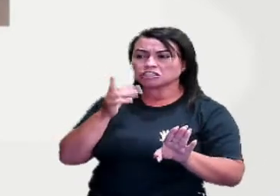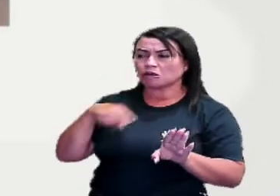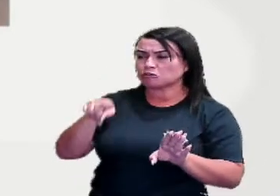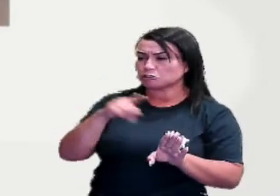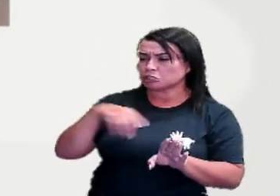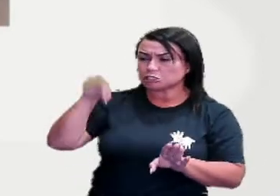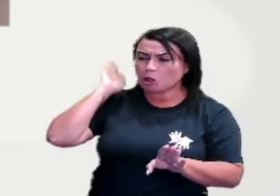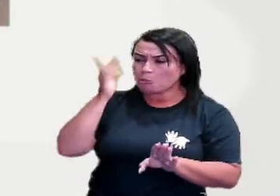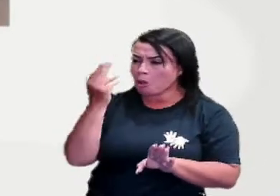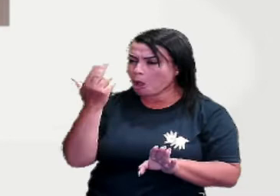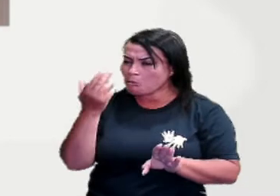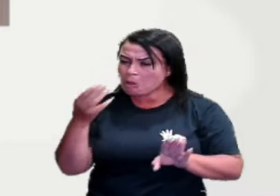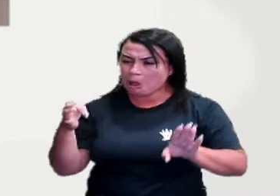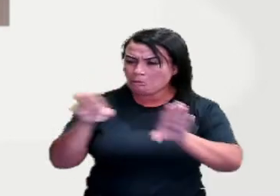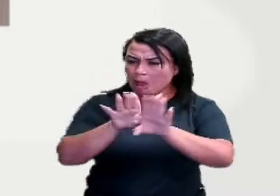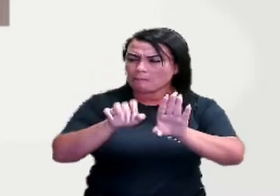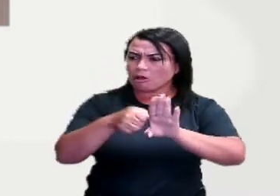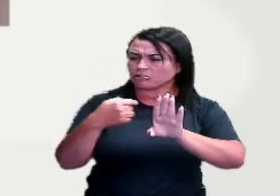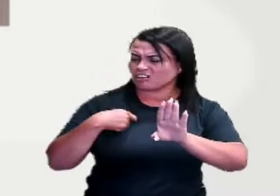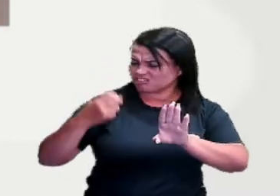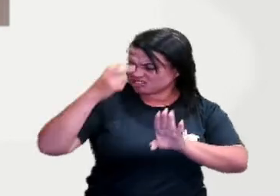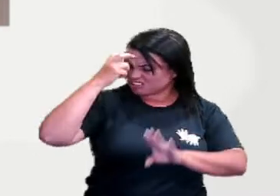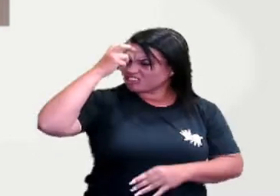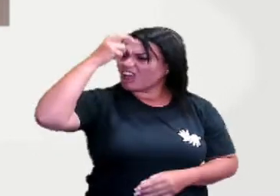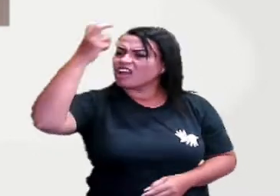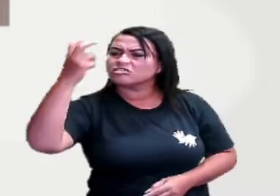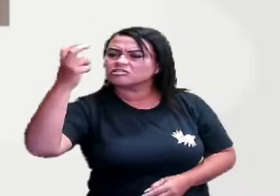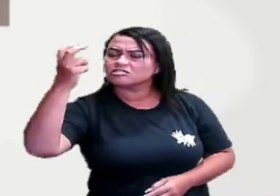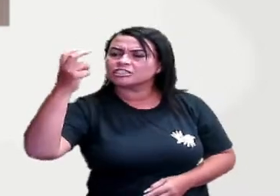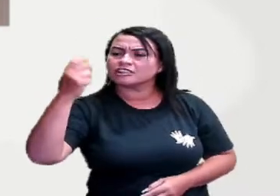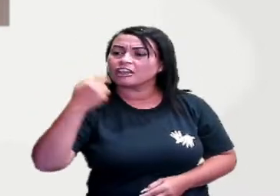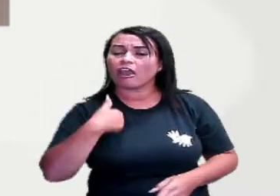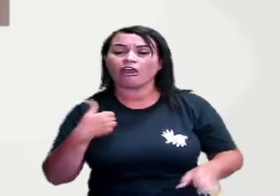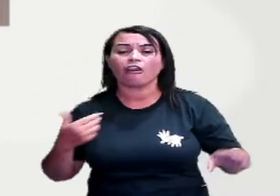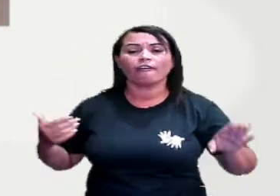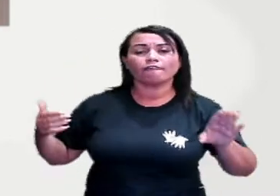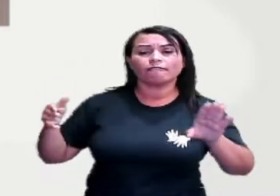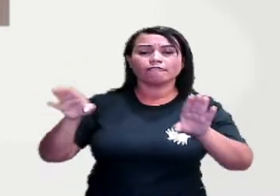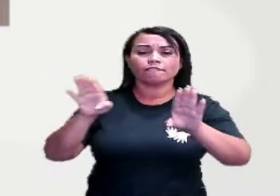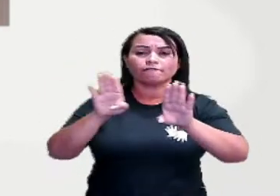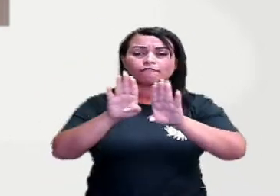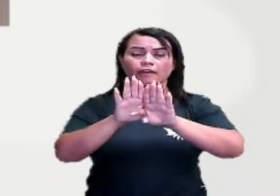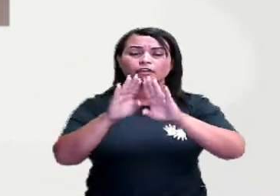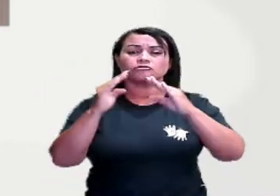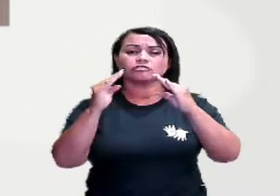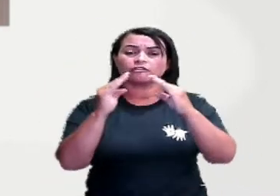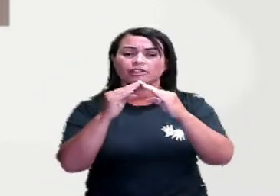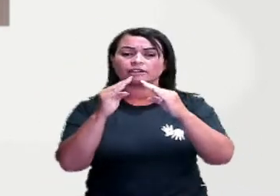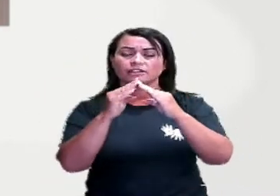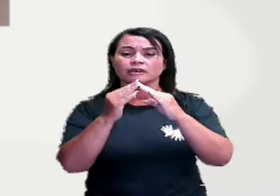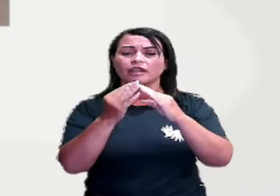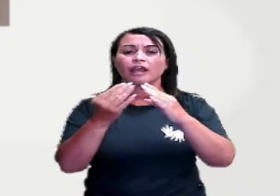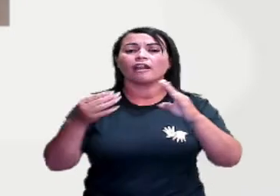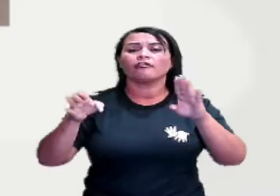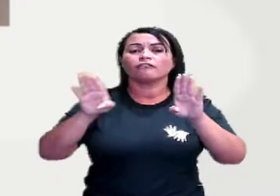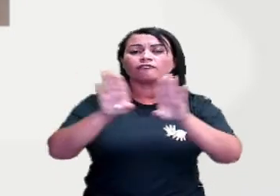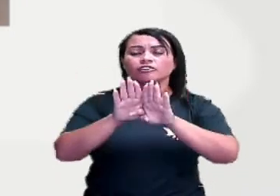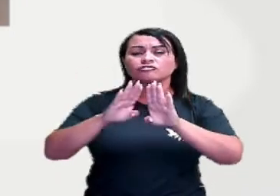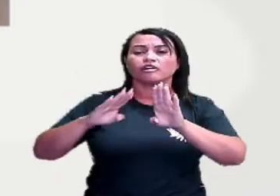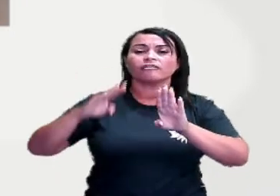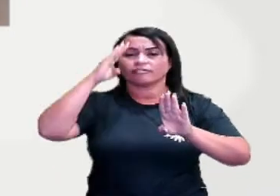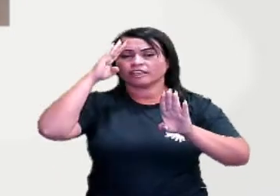uma porta. Eu sou muito inteligente. Eu fecho a frente da casa, fecho a frente do